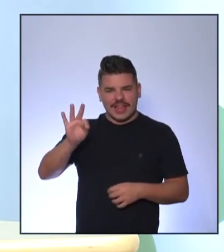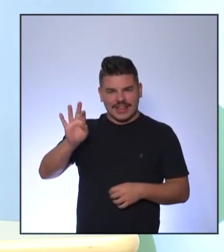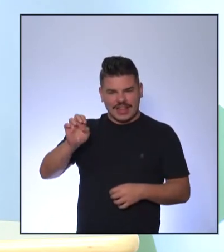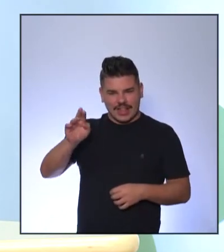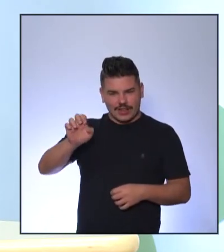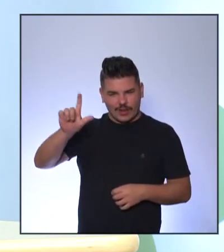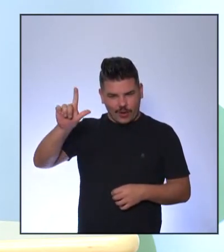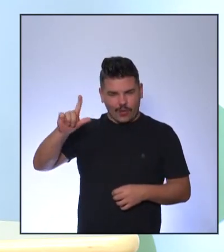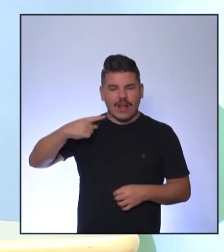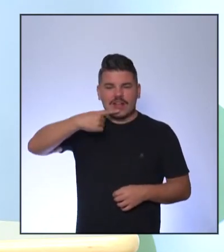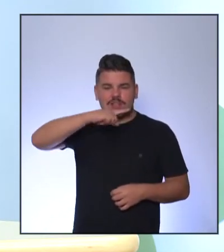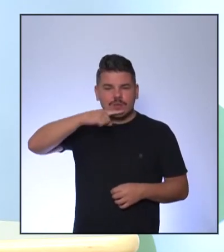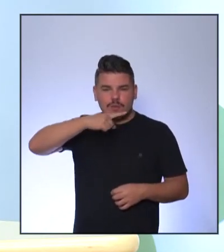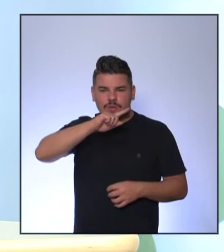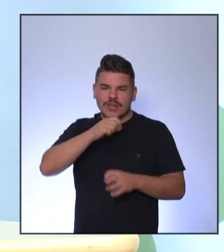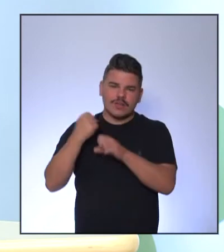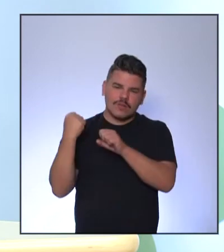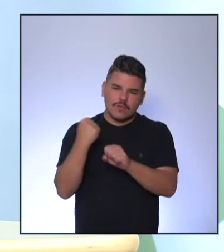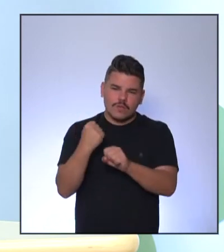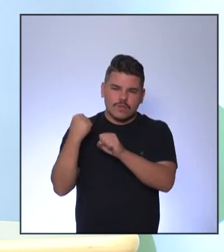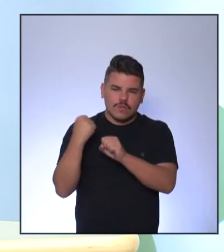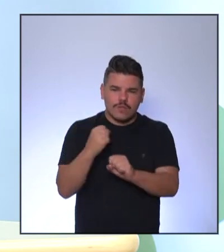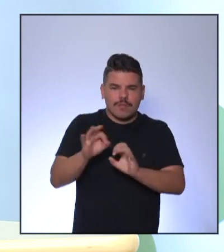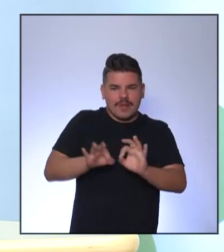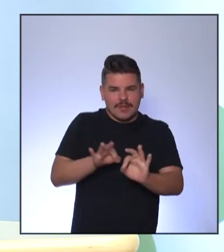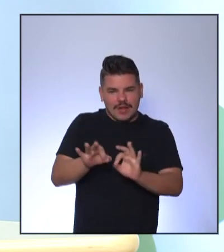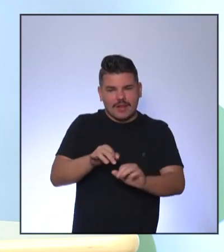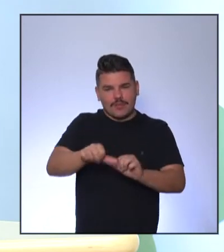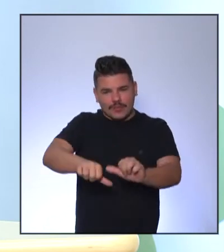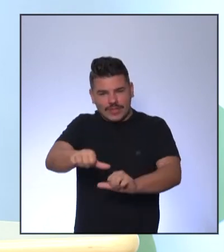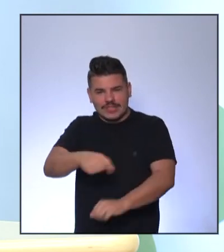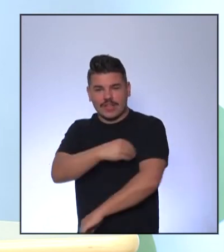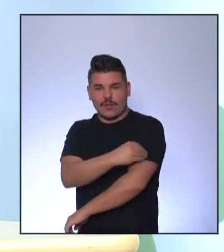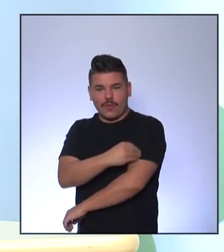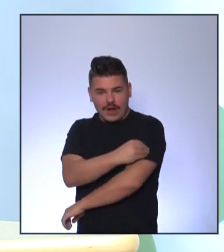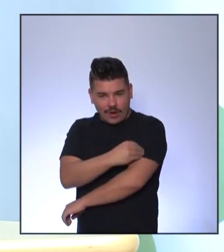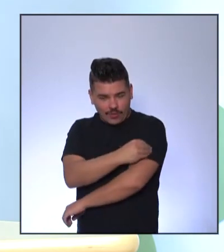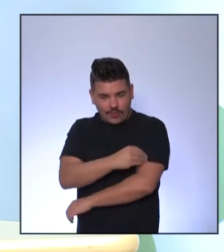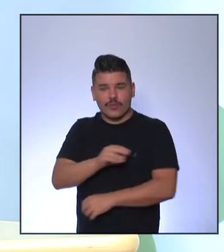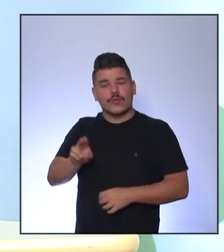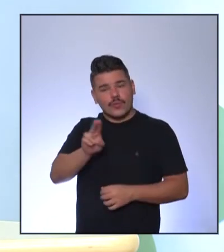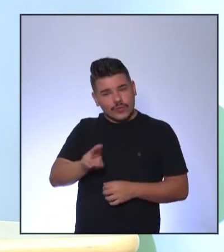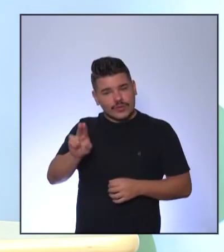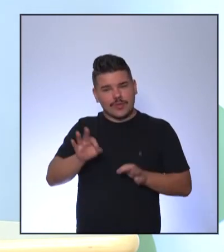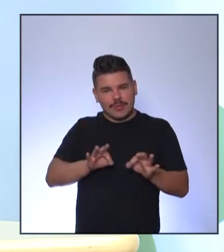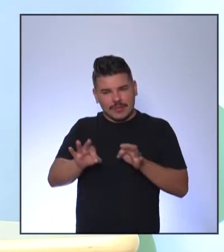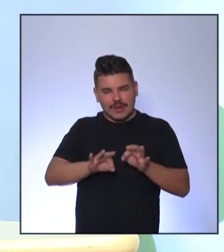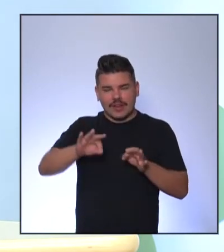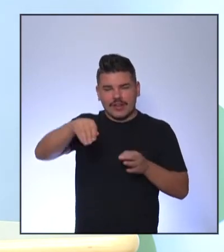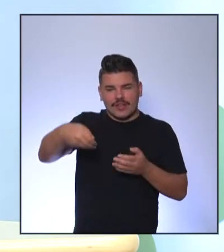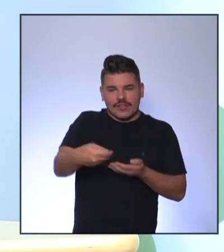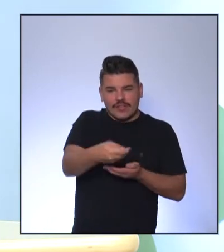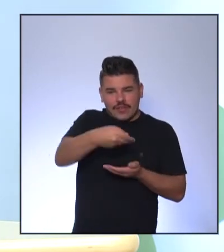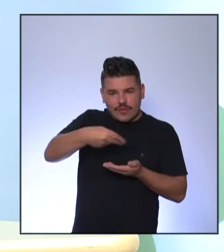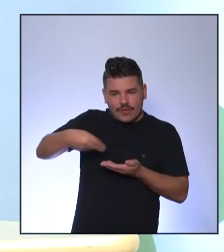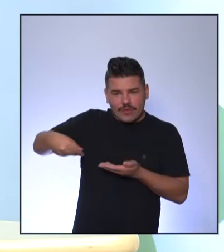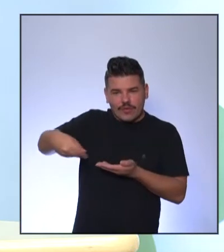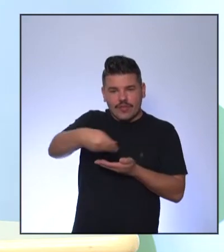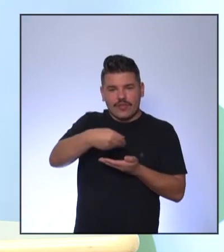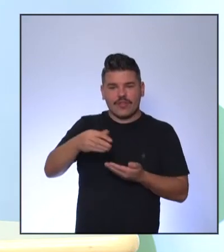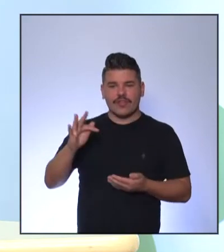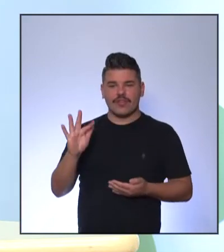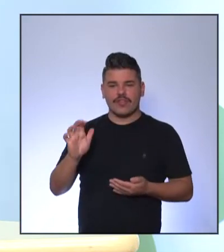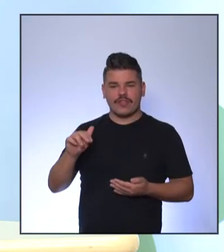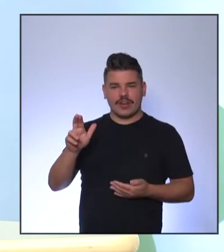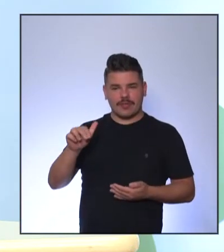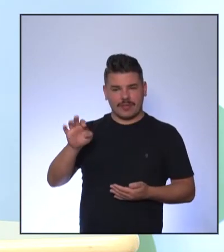chegar na produção do álcool, é ao uso de enzimas, ao uso de fermento que são micro-organismos que fazem com que